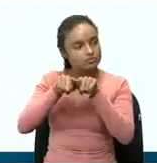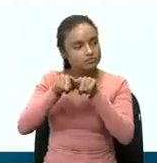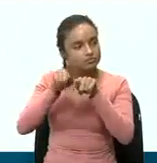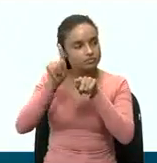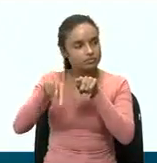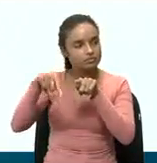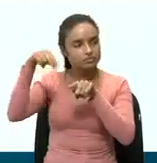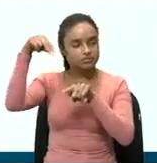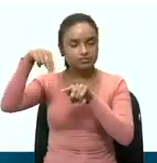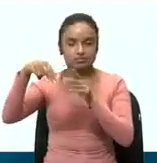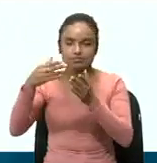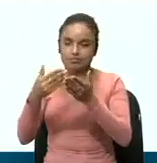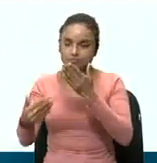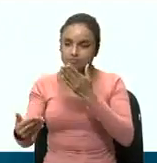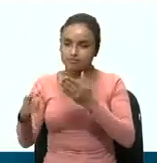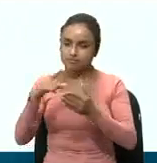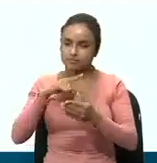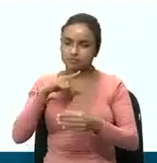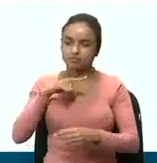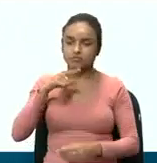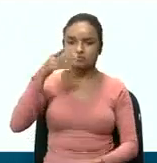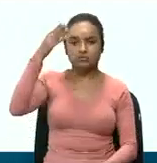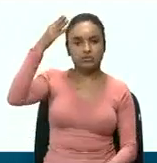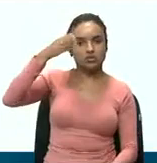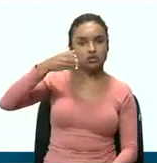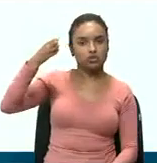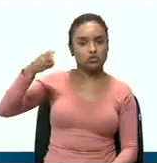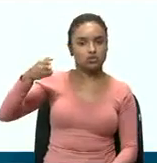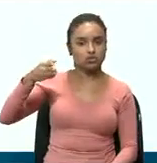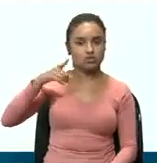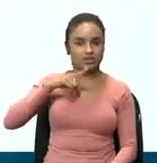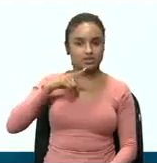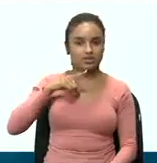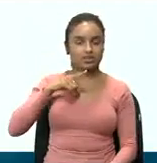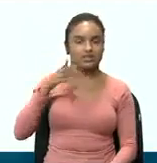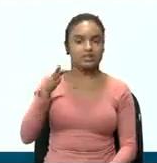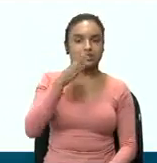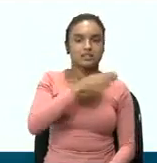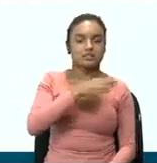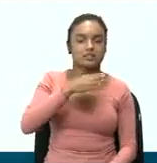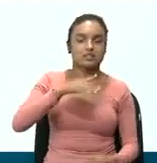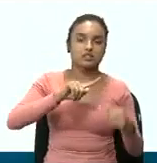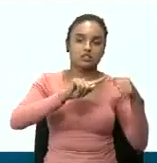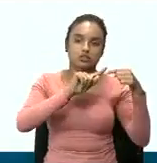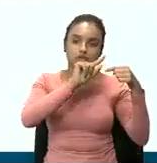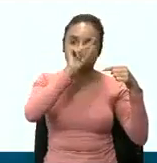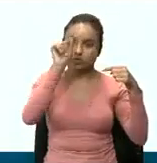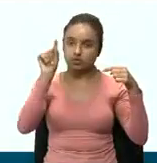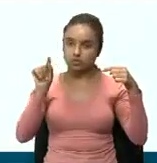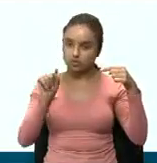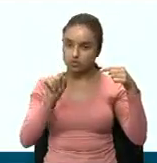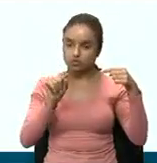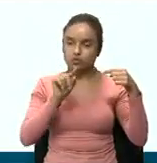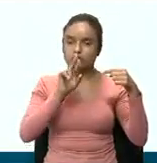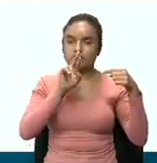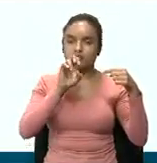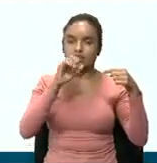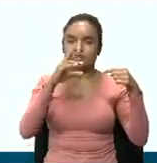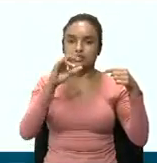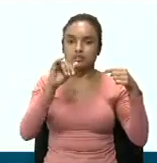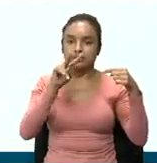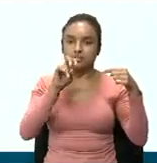que foi perdida? Houve um cancelamento. Então eu vou ter que reescrever esse termo geral, de modo